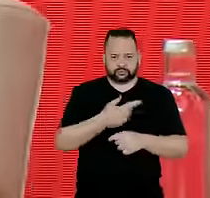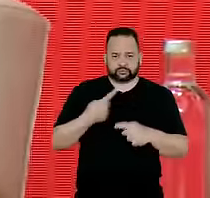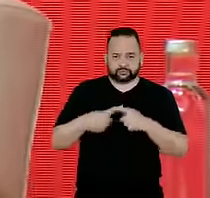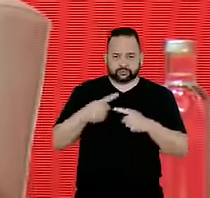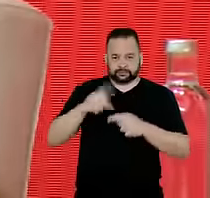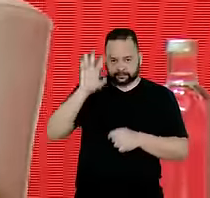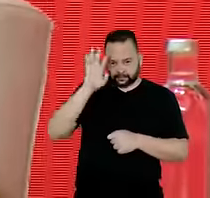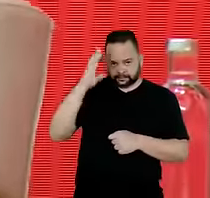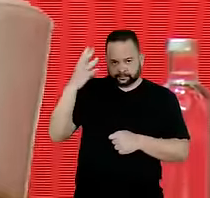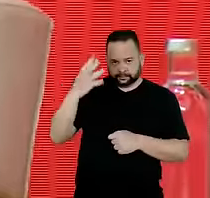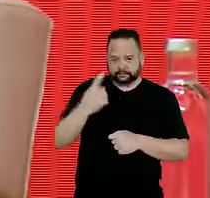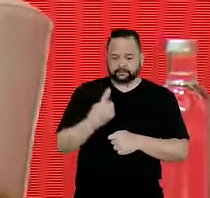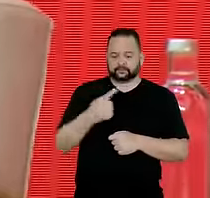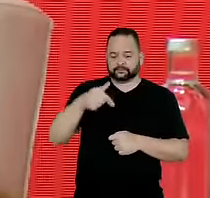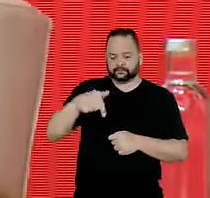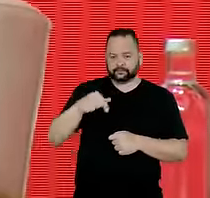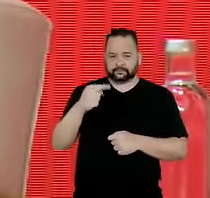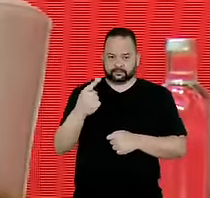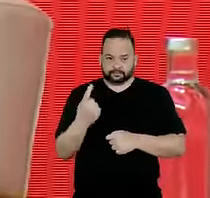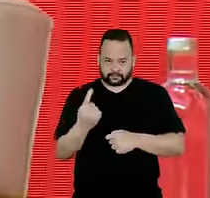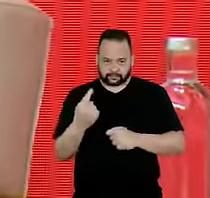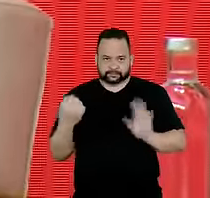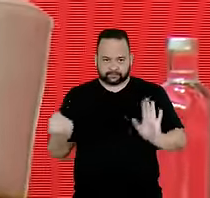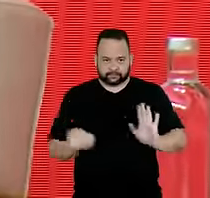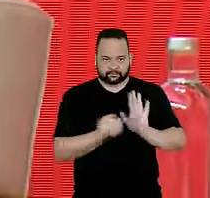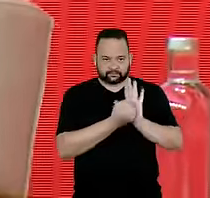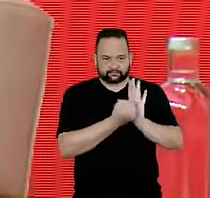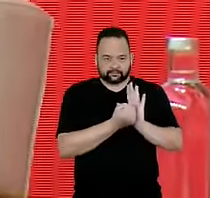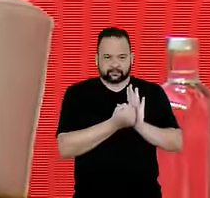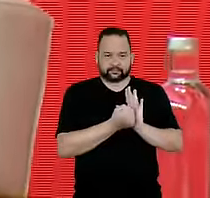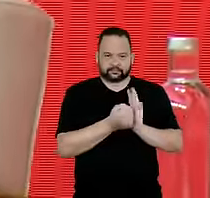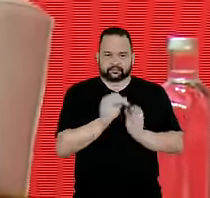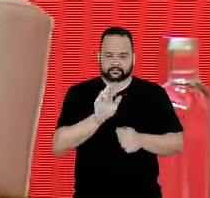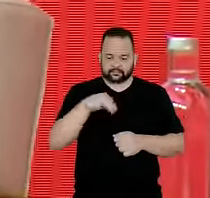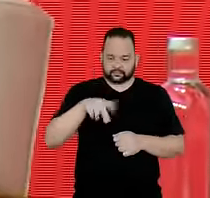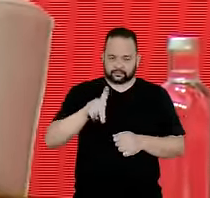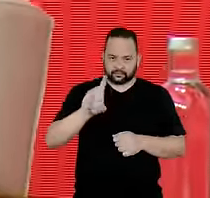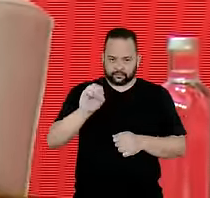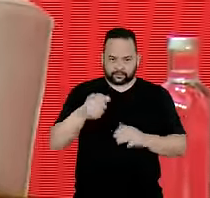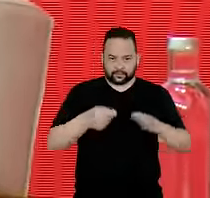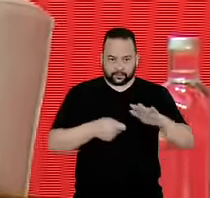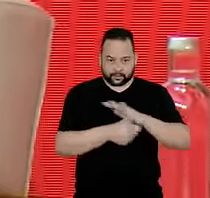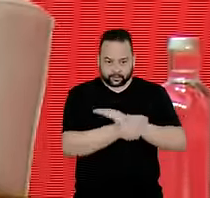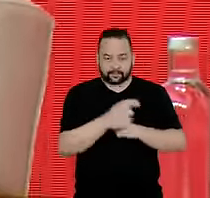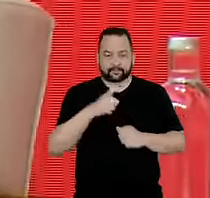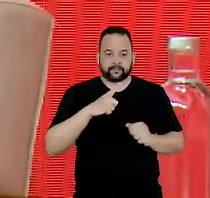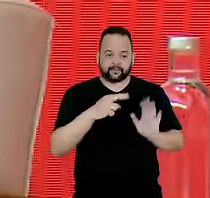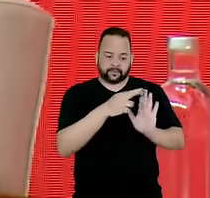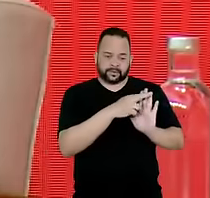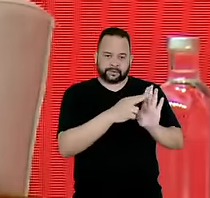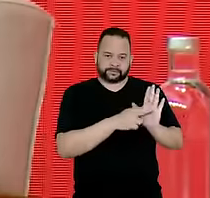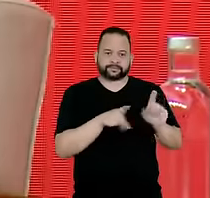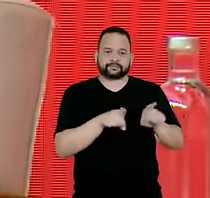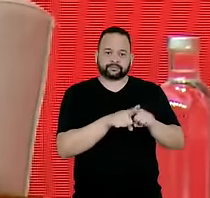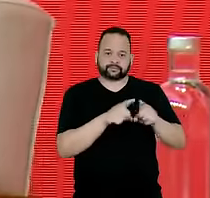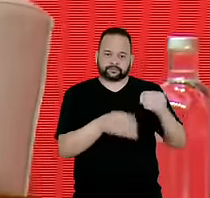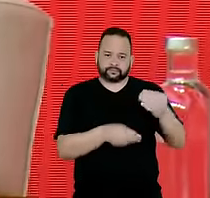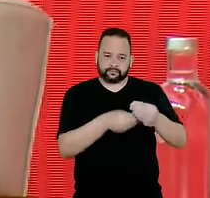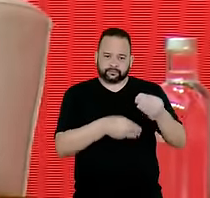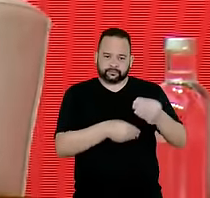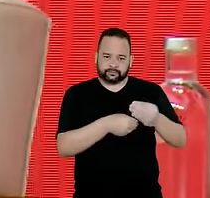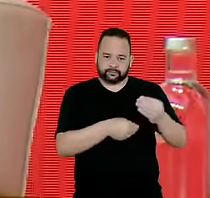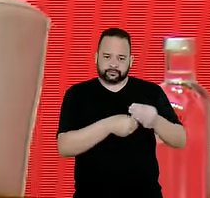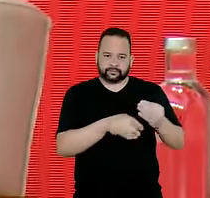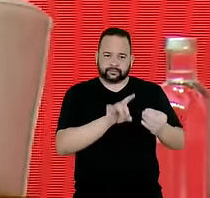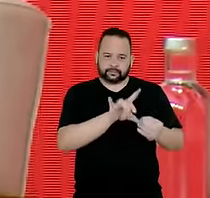é o novo marco regulatório dos fundos de investimento a gente tem lá as normas gerais e os anexos normativos para cada categoria de fundo